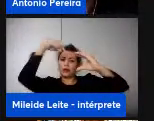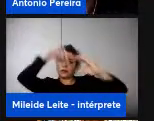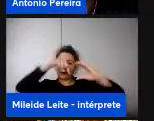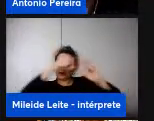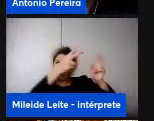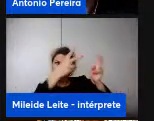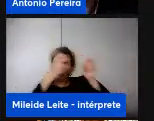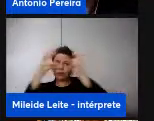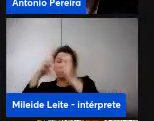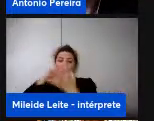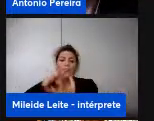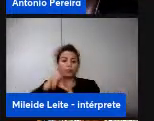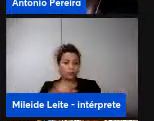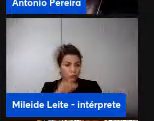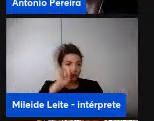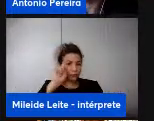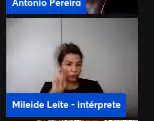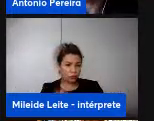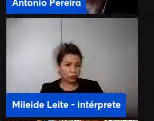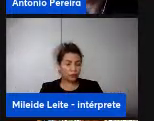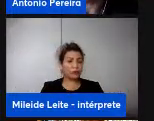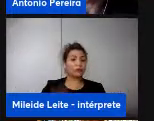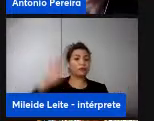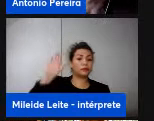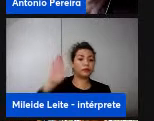mundo? Professor Antônio,